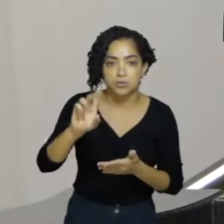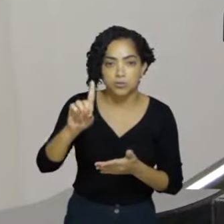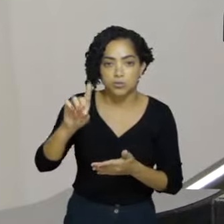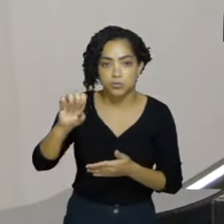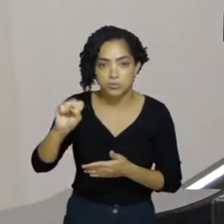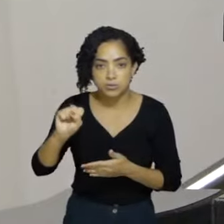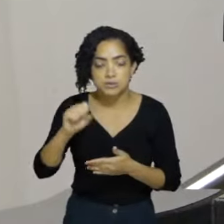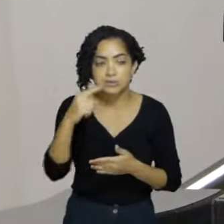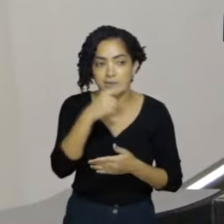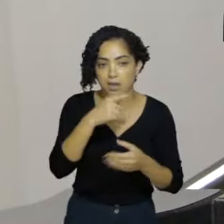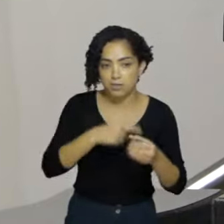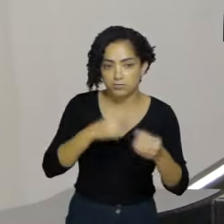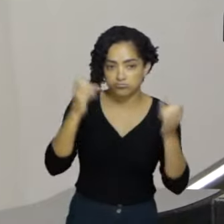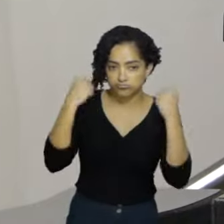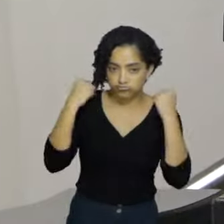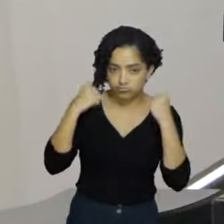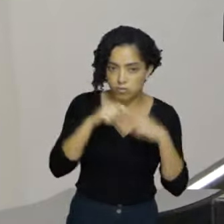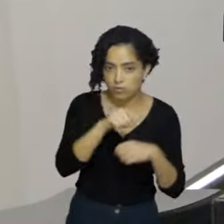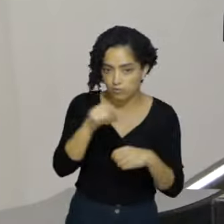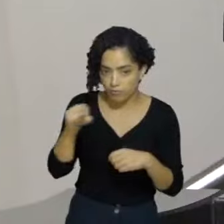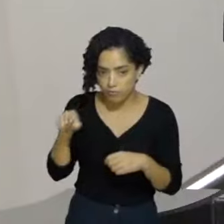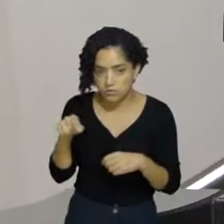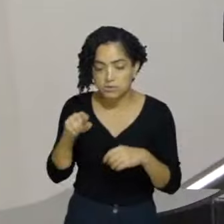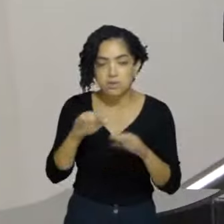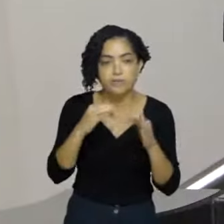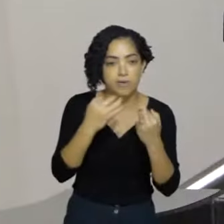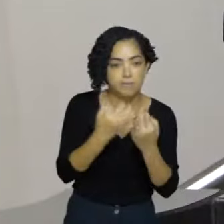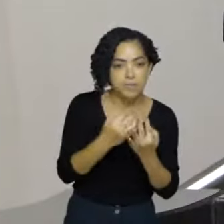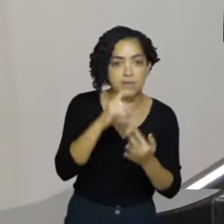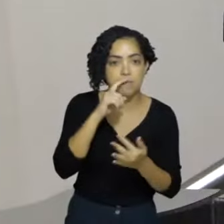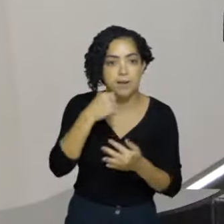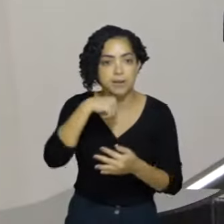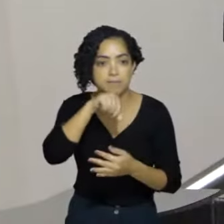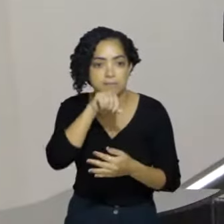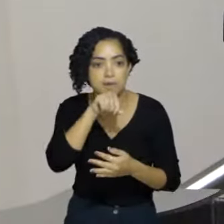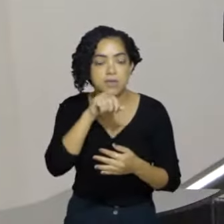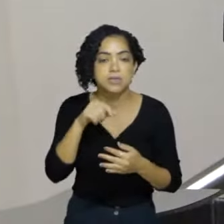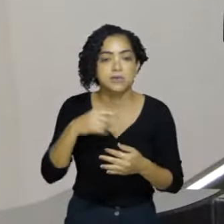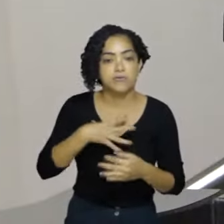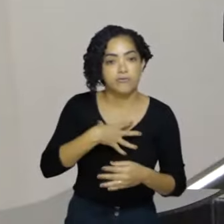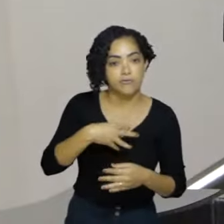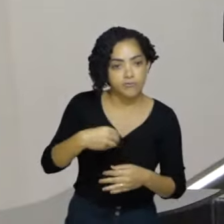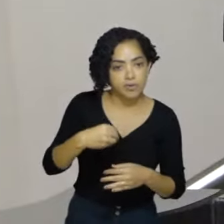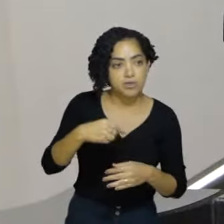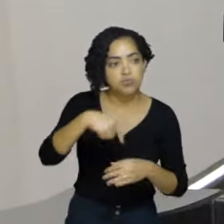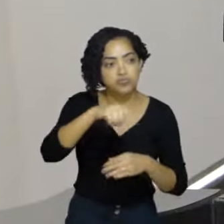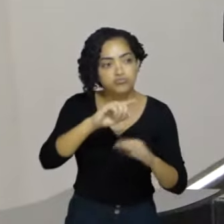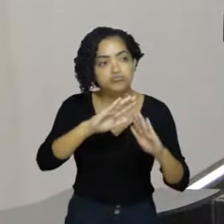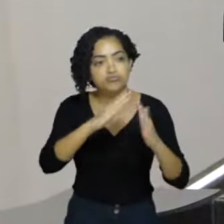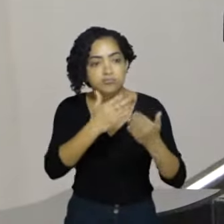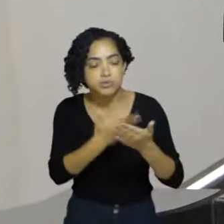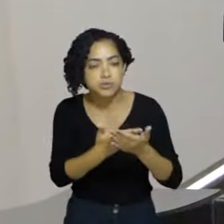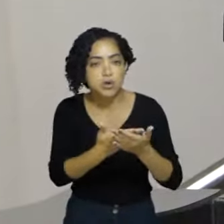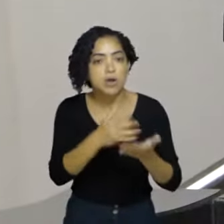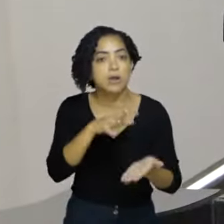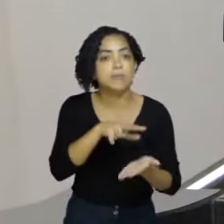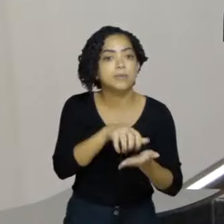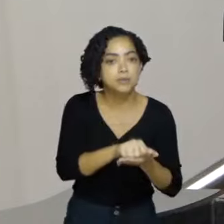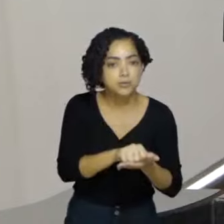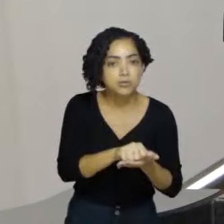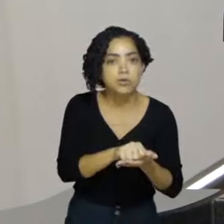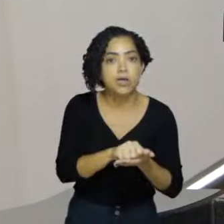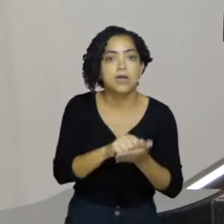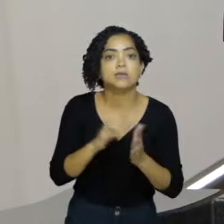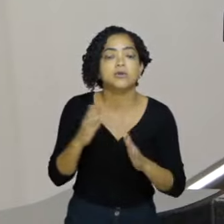Então, você, pai e mãe, que tem seu filho matriculado na escola estadual Lourdes Lago, de Chapecó, onde, inclusive, eu também